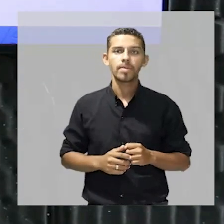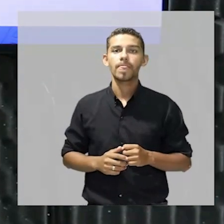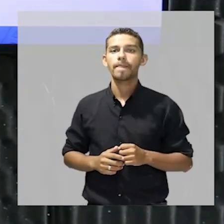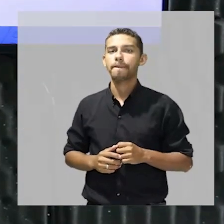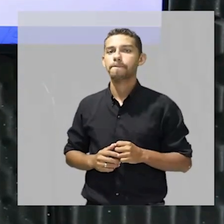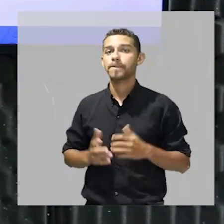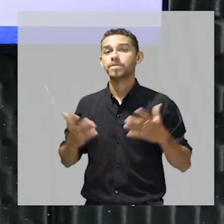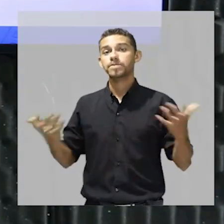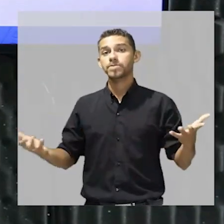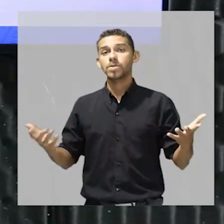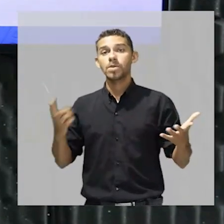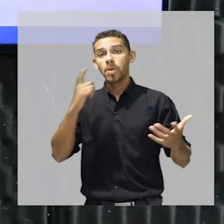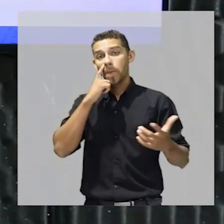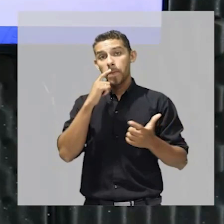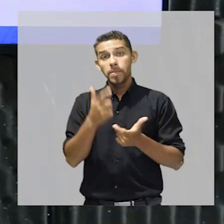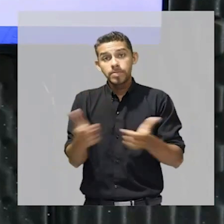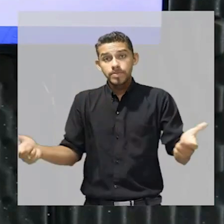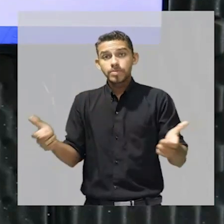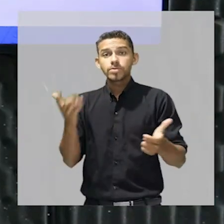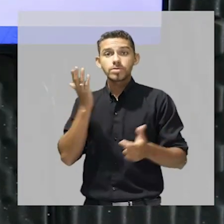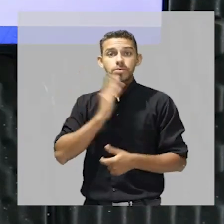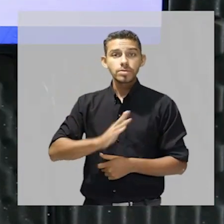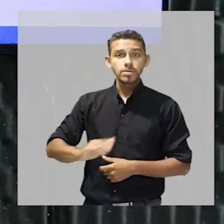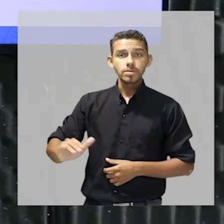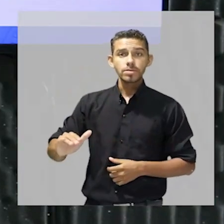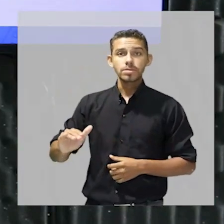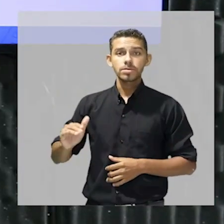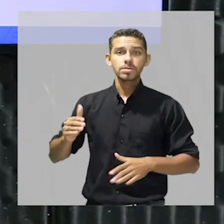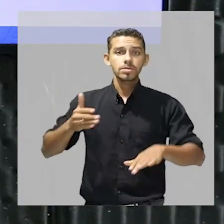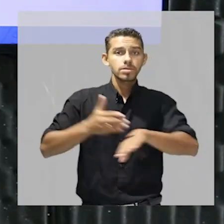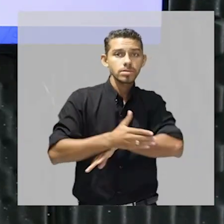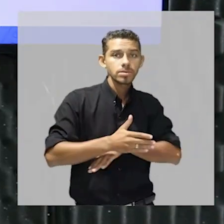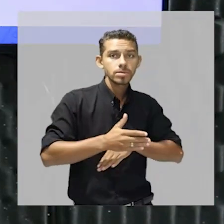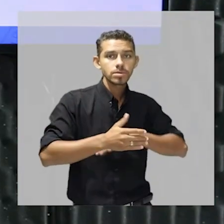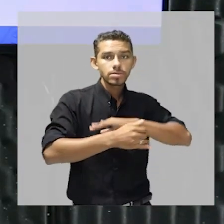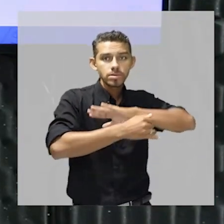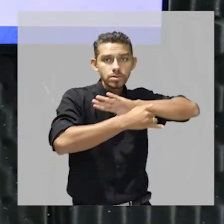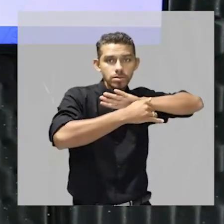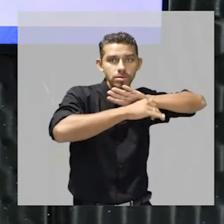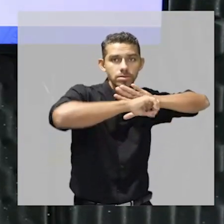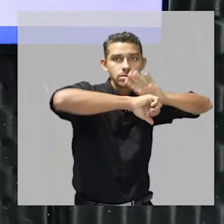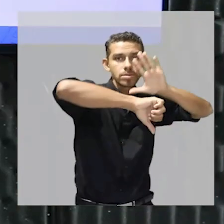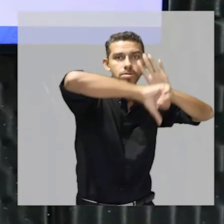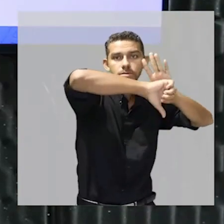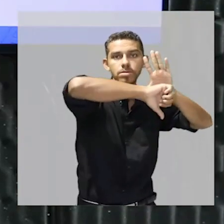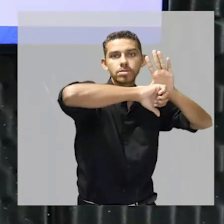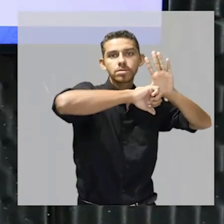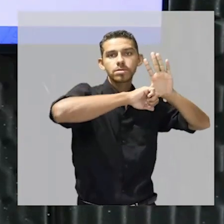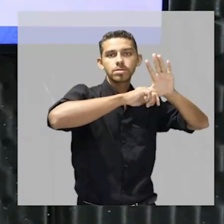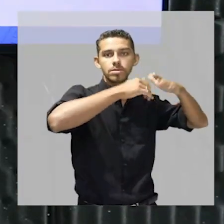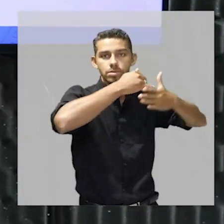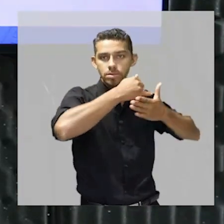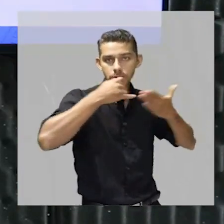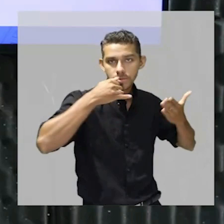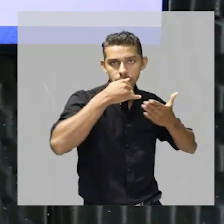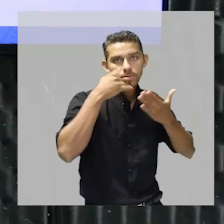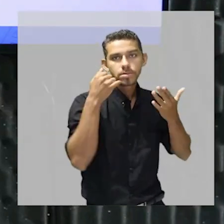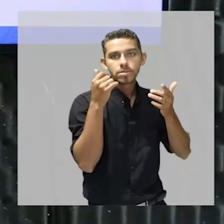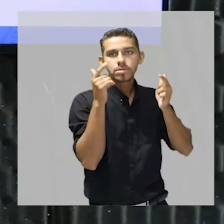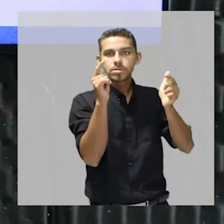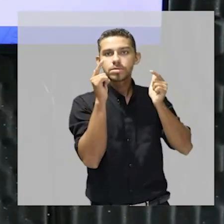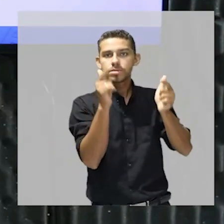só que tantas crianças entram pelo mundo do crime e há uma indiferença das